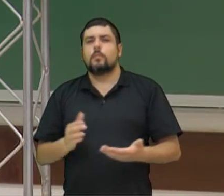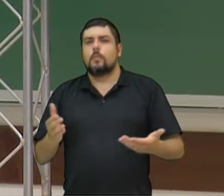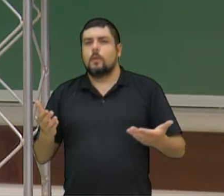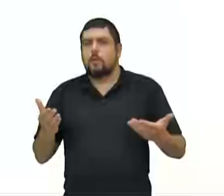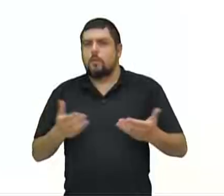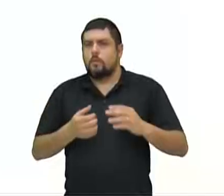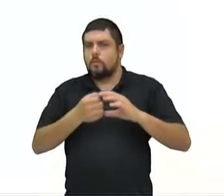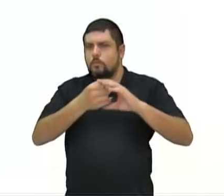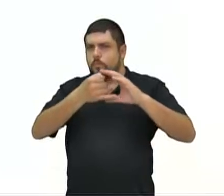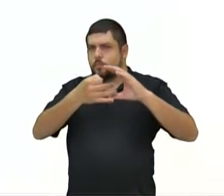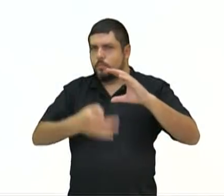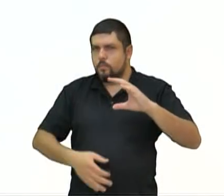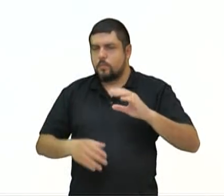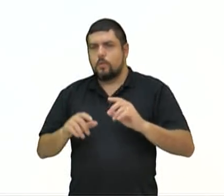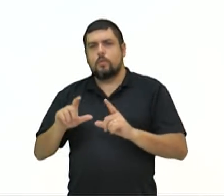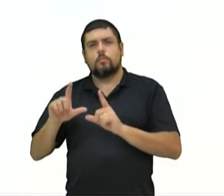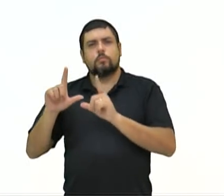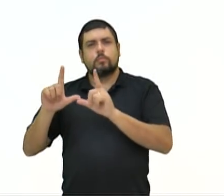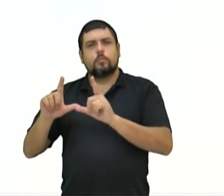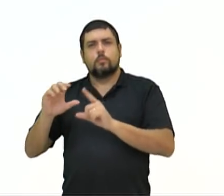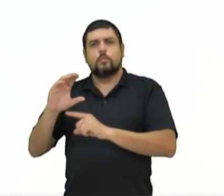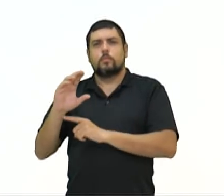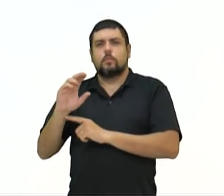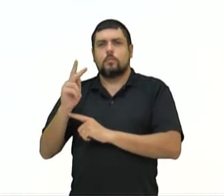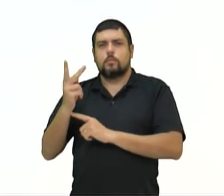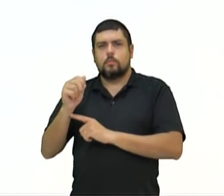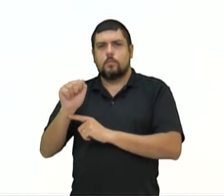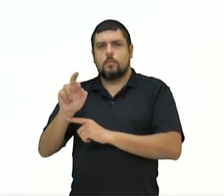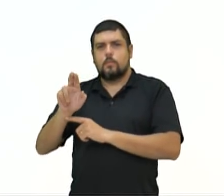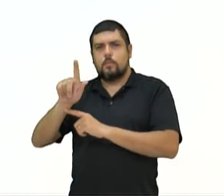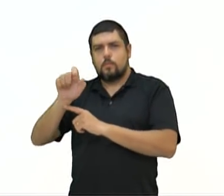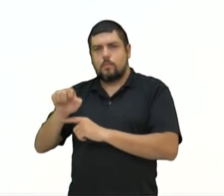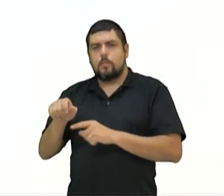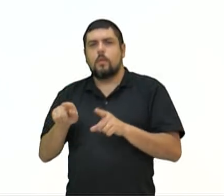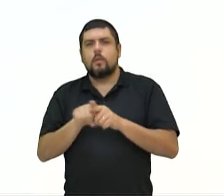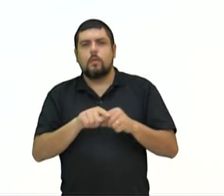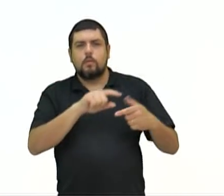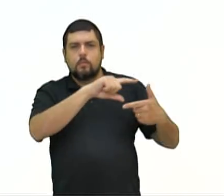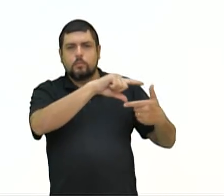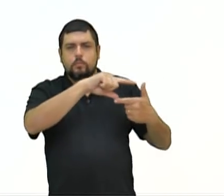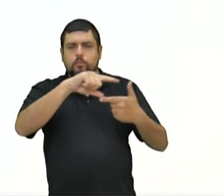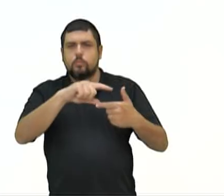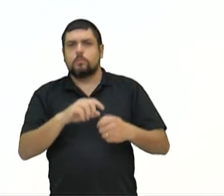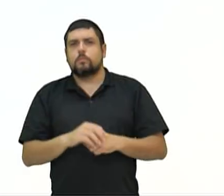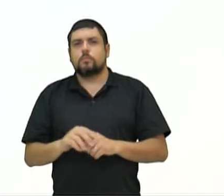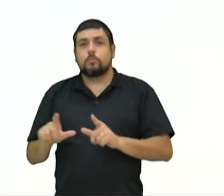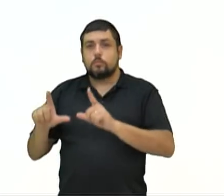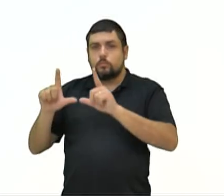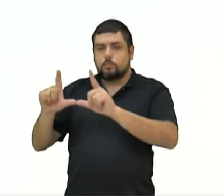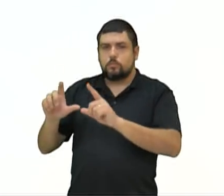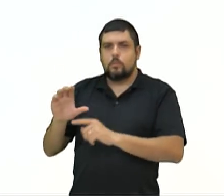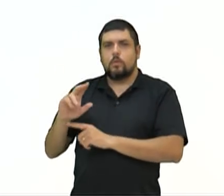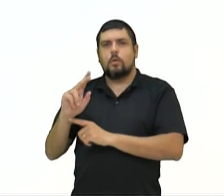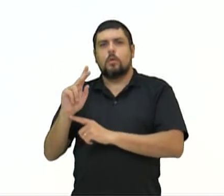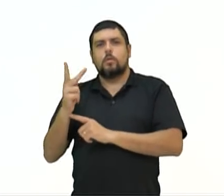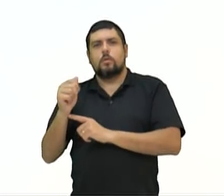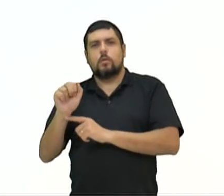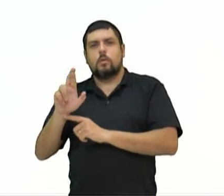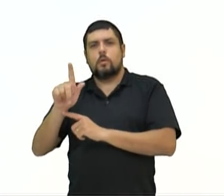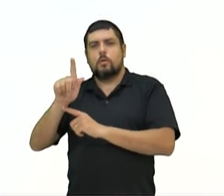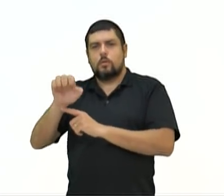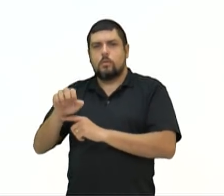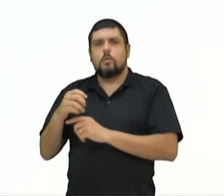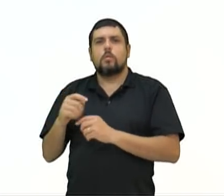de charges e tirinhas agora. Então vejam, com relação à charge, ela se constitui, ela faz